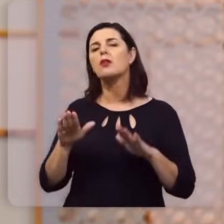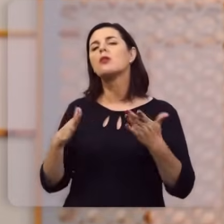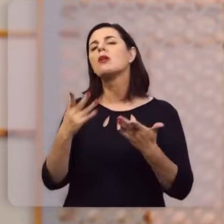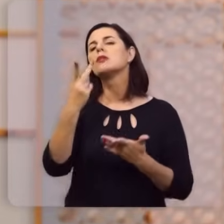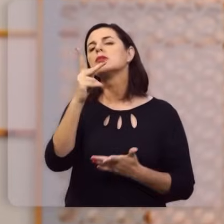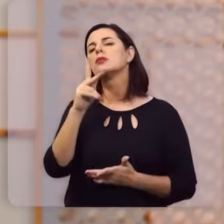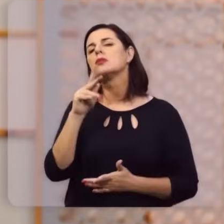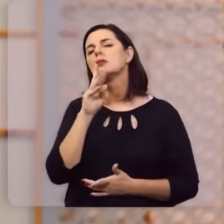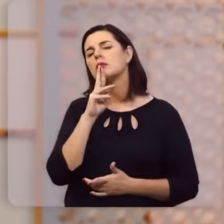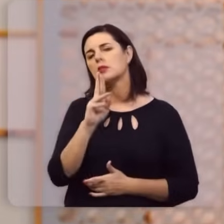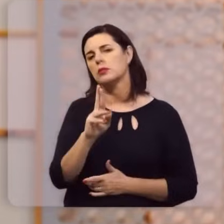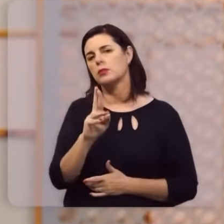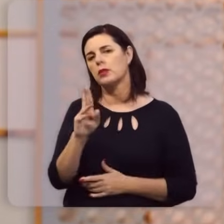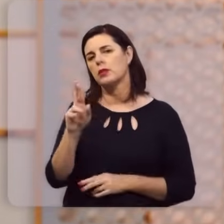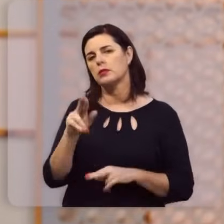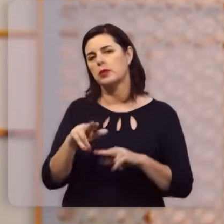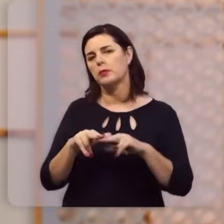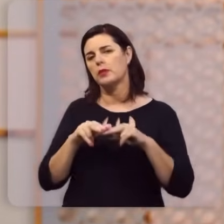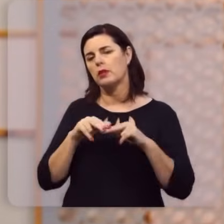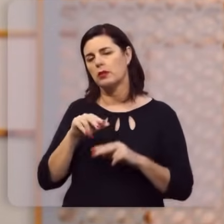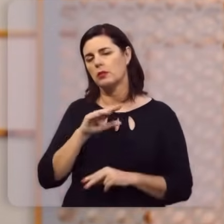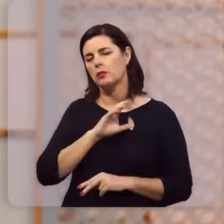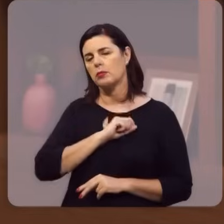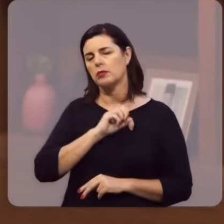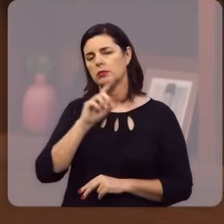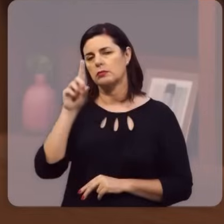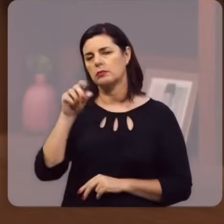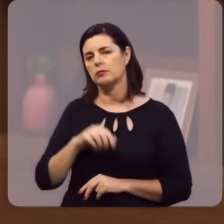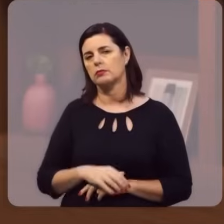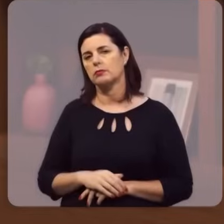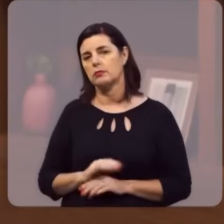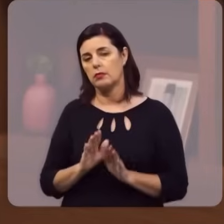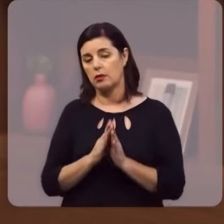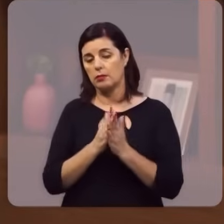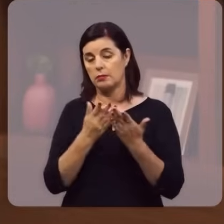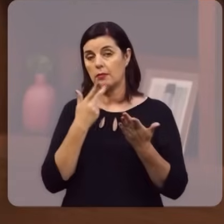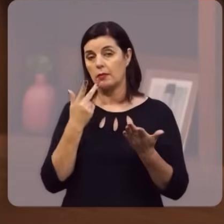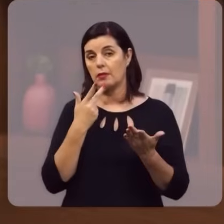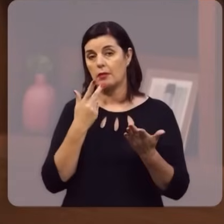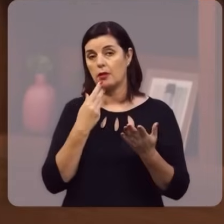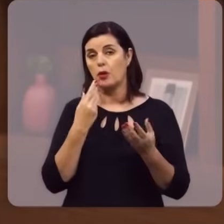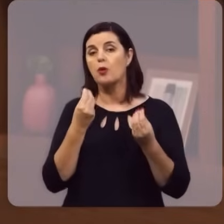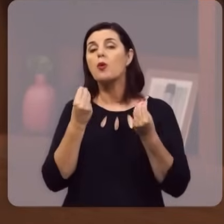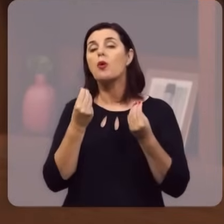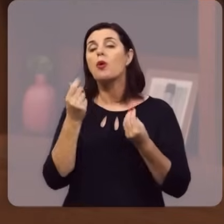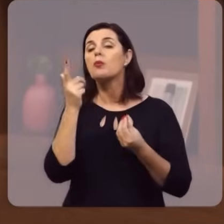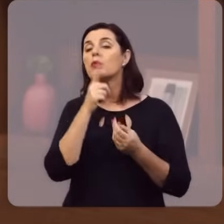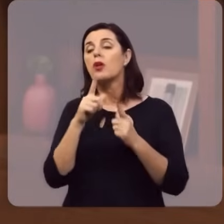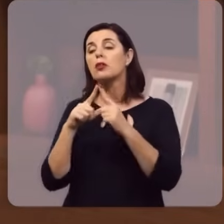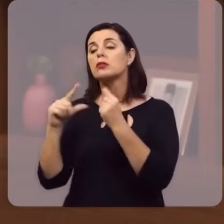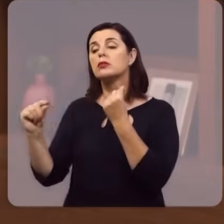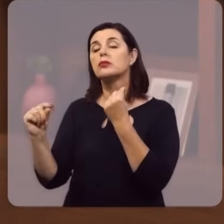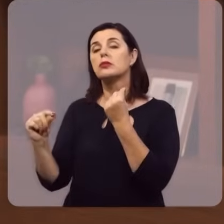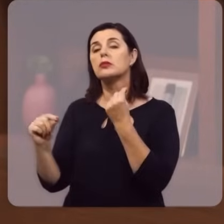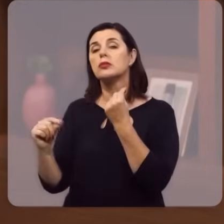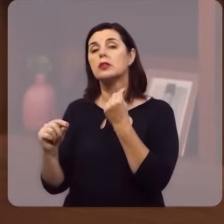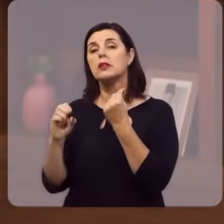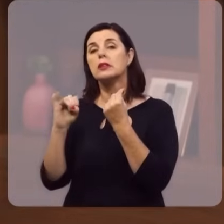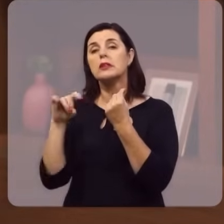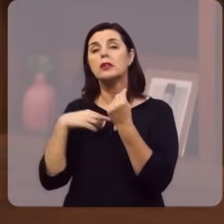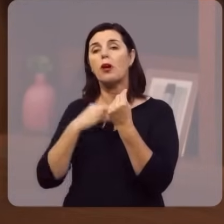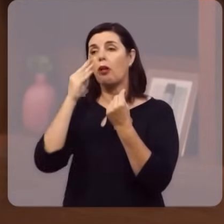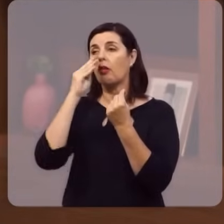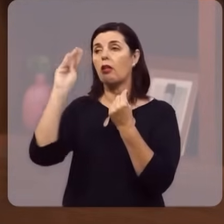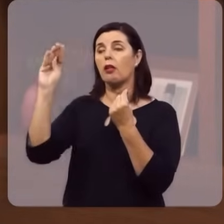Qual é a sua resposta ao amor de Deus a Bíblia chega a dizer como escaparemos nós se negligenciarmos